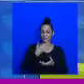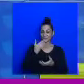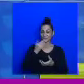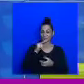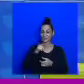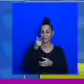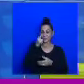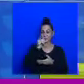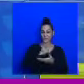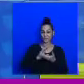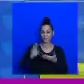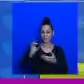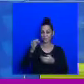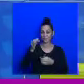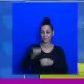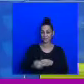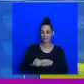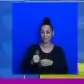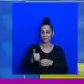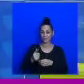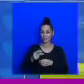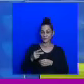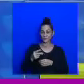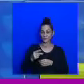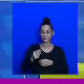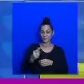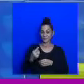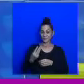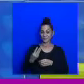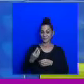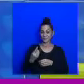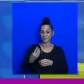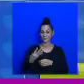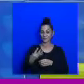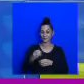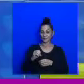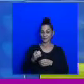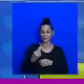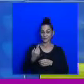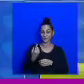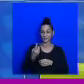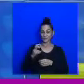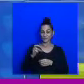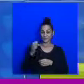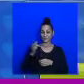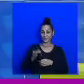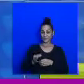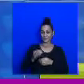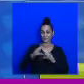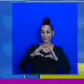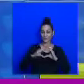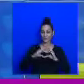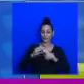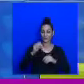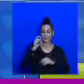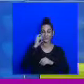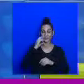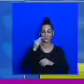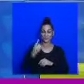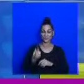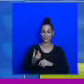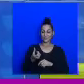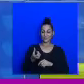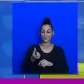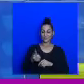você ganha acertando 11, 12, 13, 14 ou 15 números. Bola rosa, número